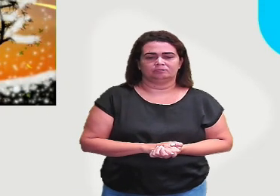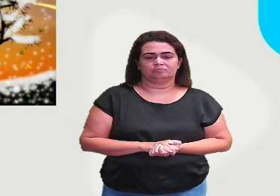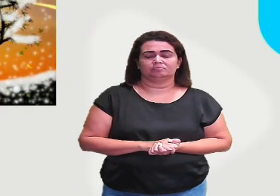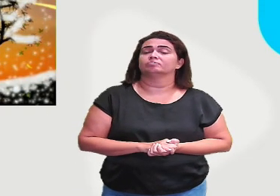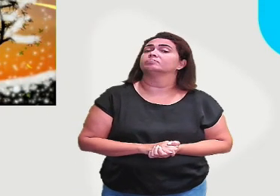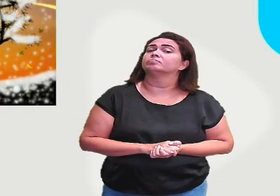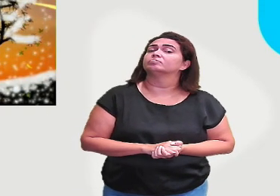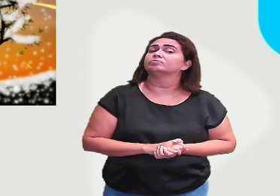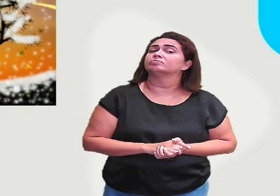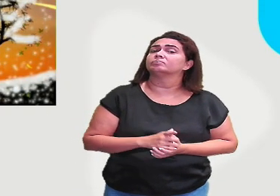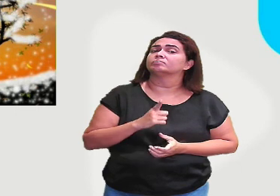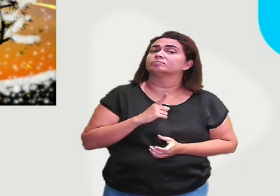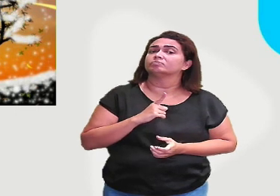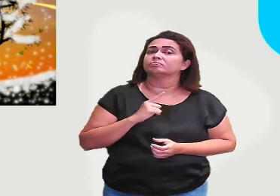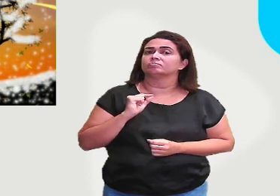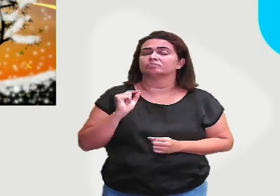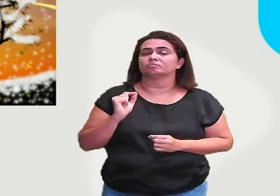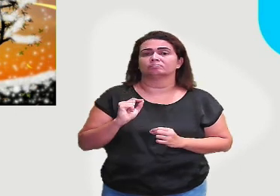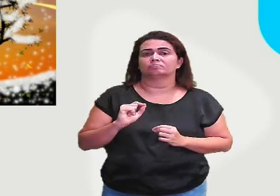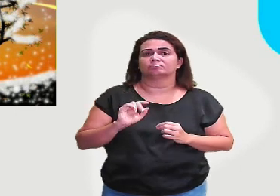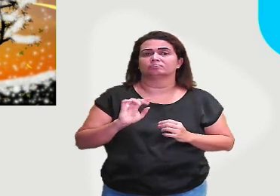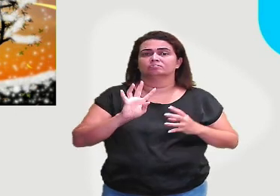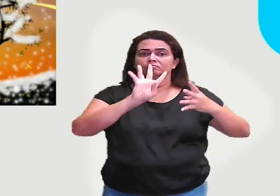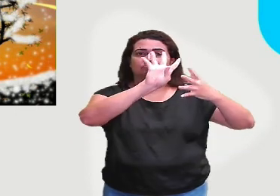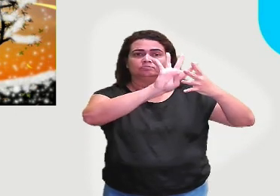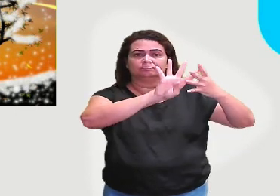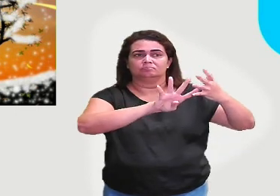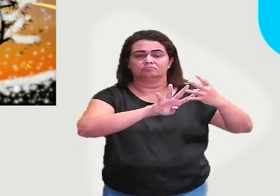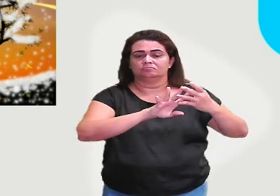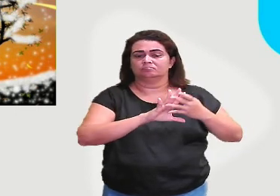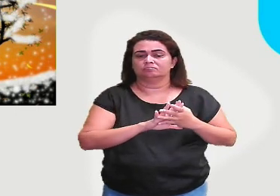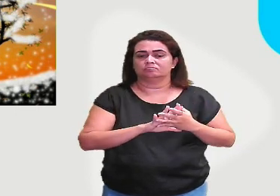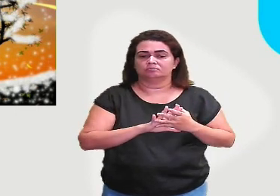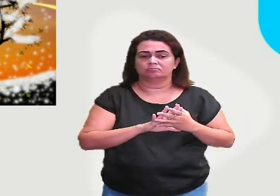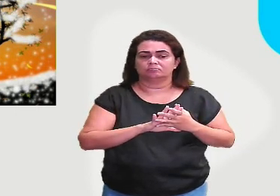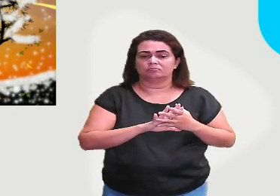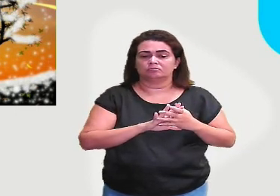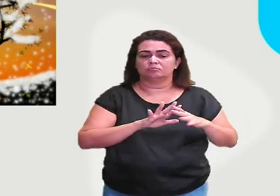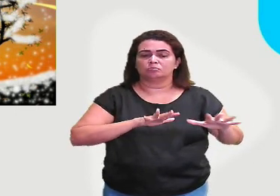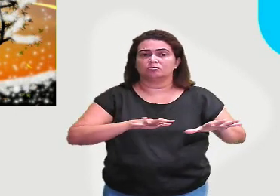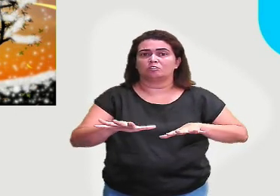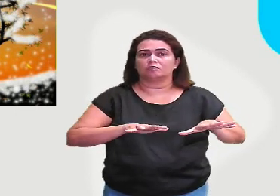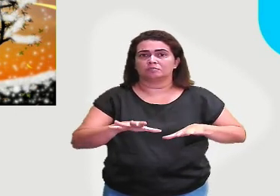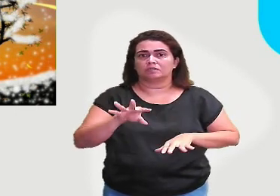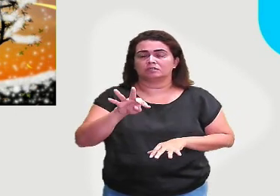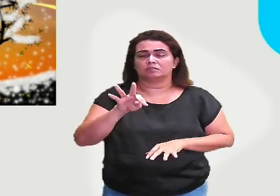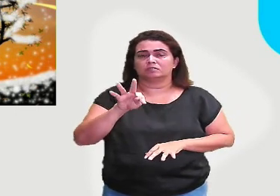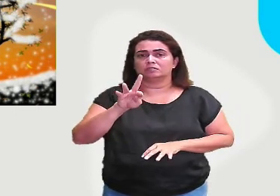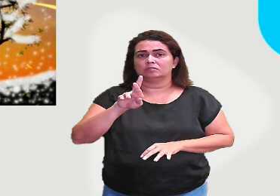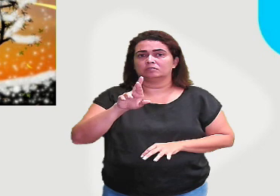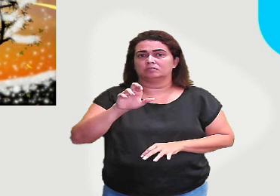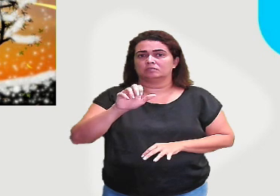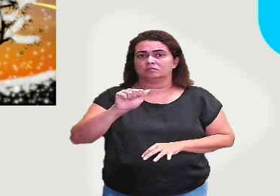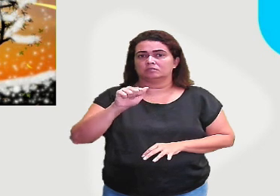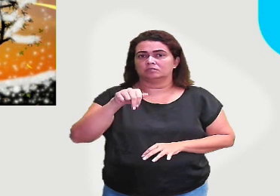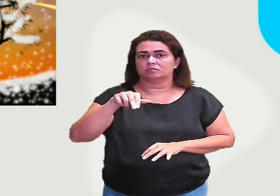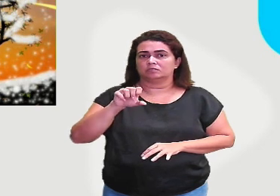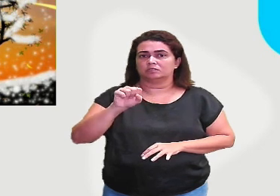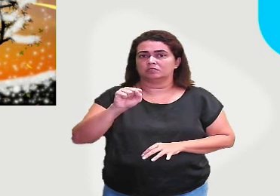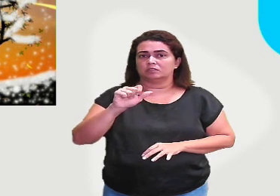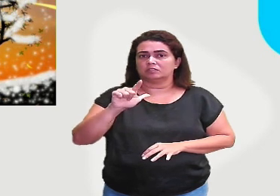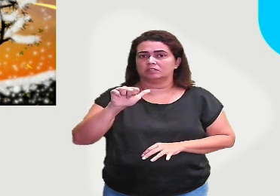E agora nós vamos falar um pouco sobre o movimento de translação. O movimento de translação é o responsável pelas estações do